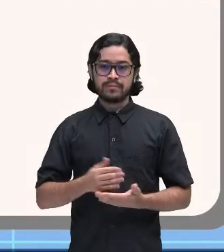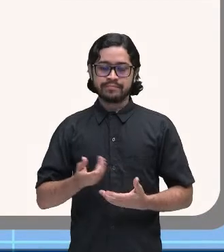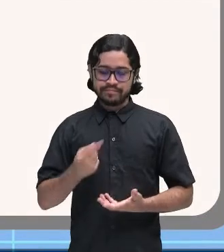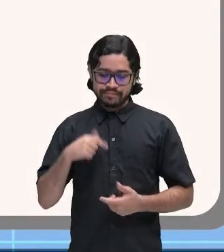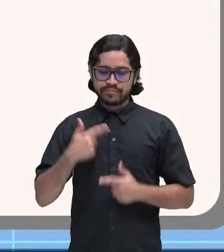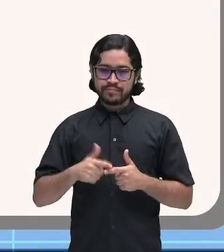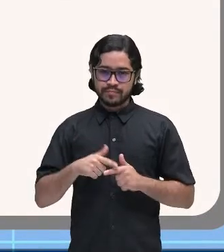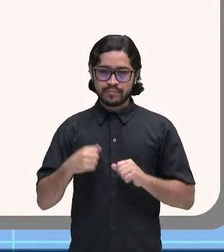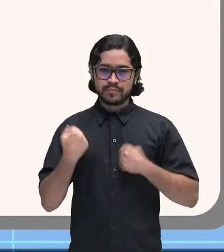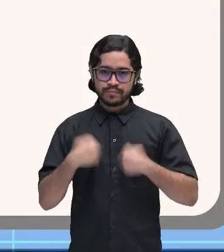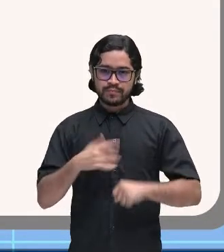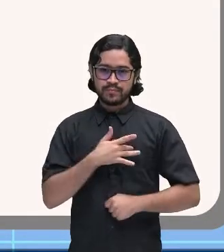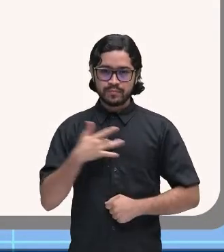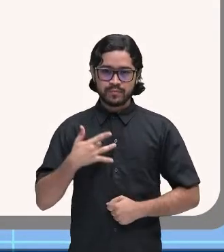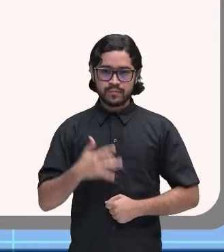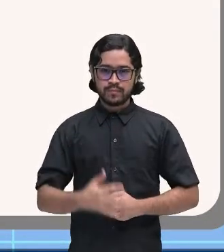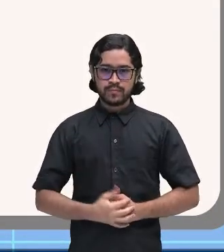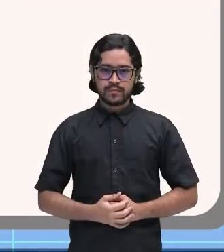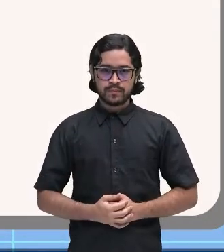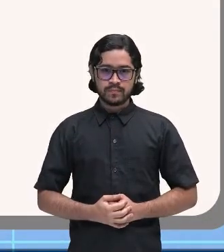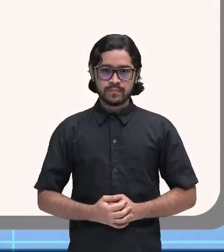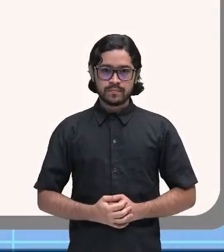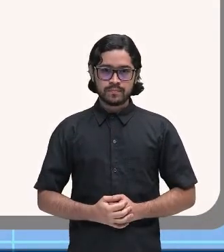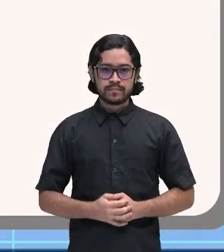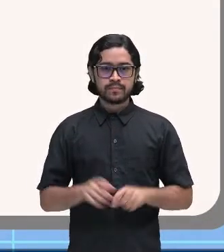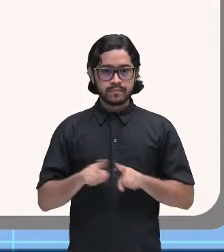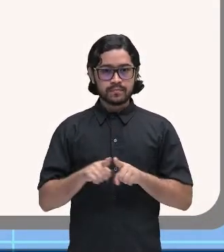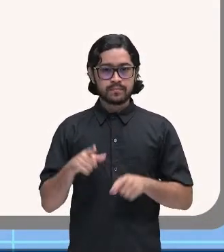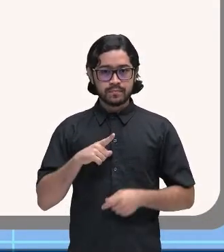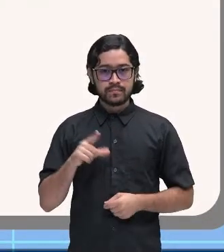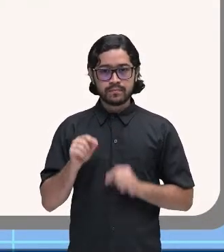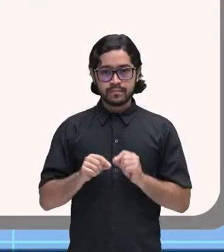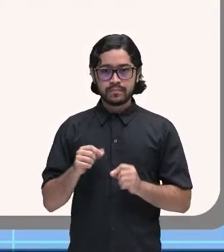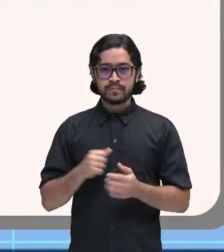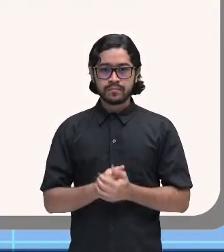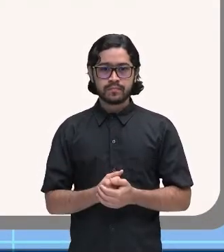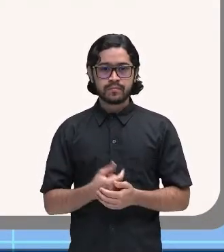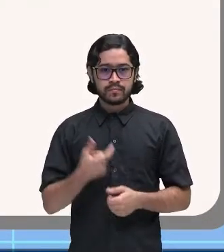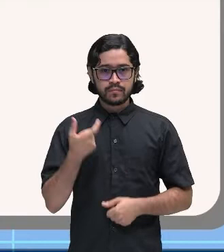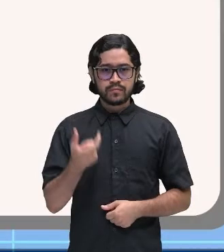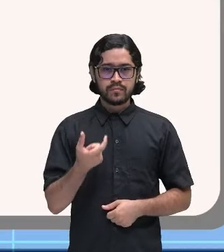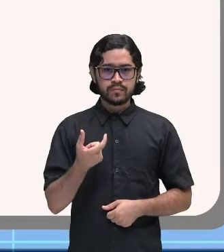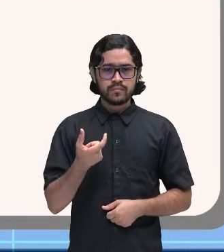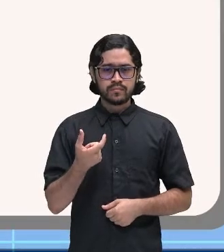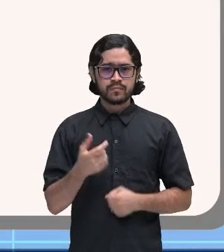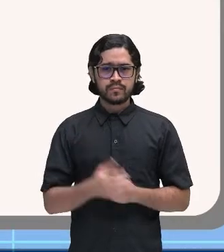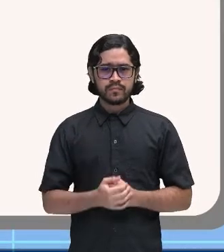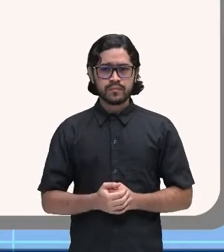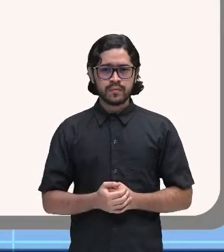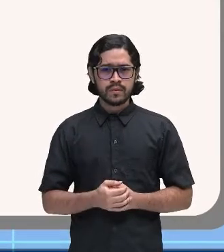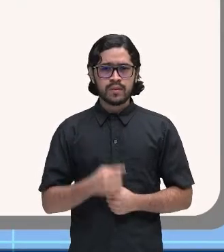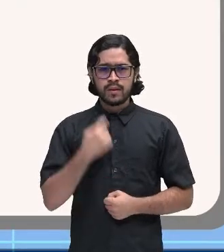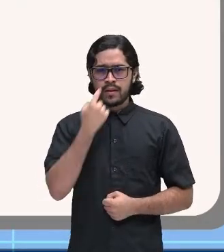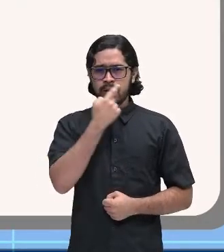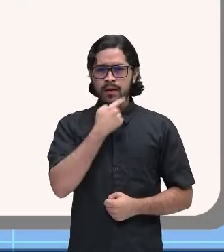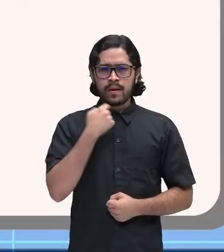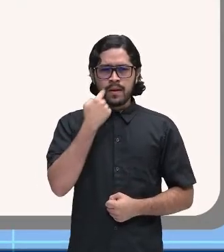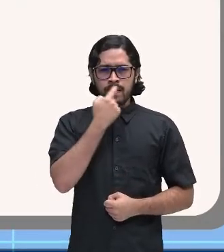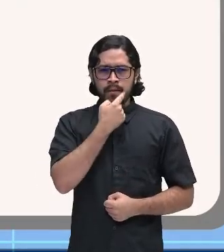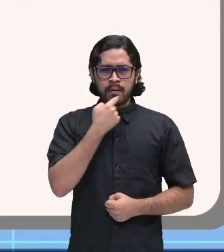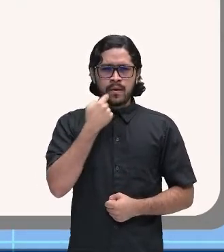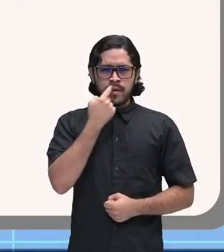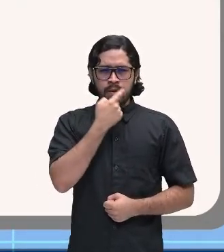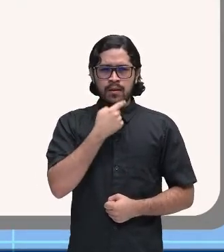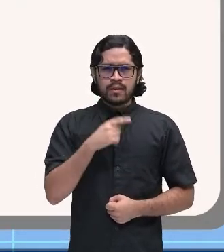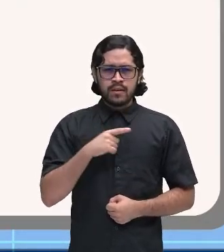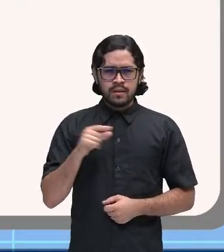Nas secreções gástricas existe também a mucina. Vocês lembram da mucina que a gente falou lá na boca, né, que ela existia também? Ele